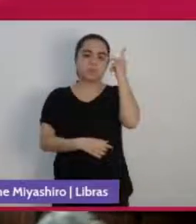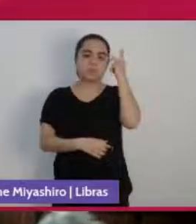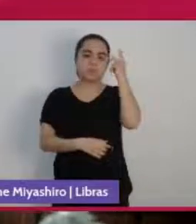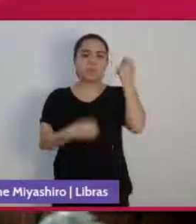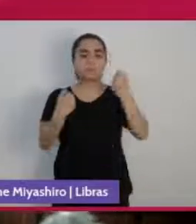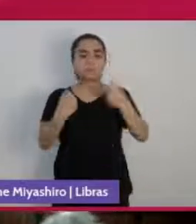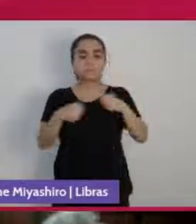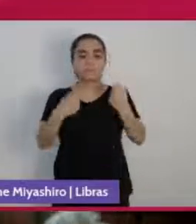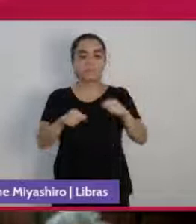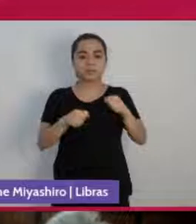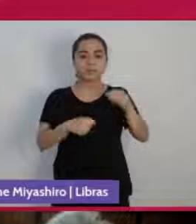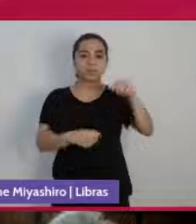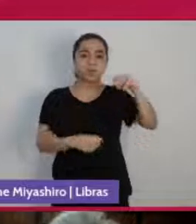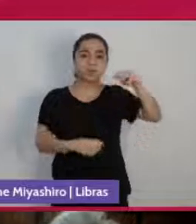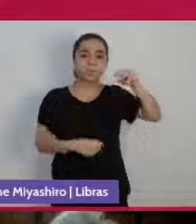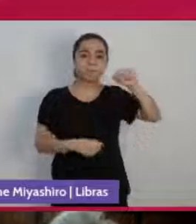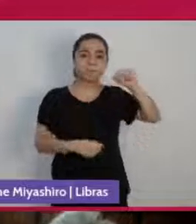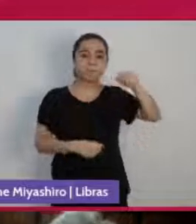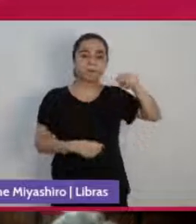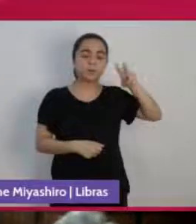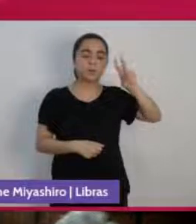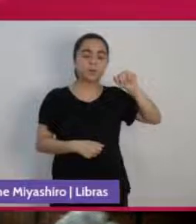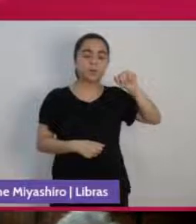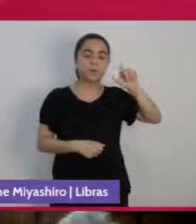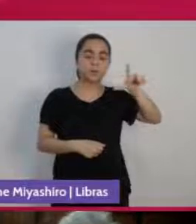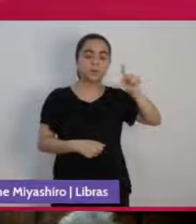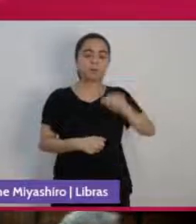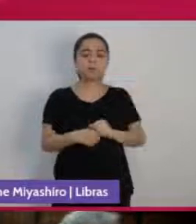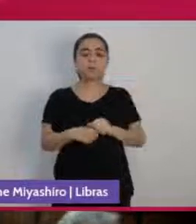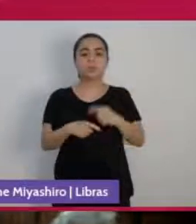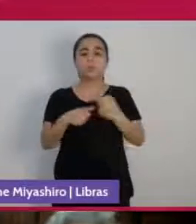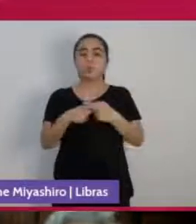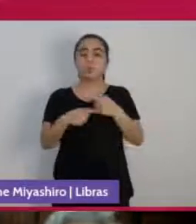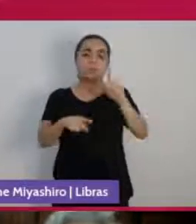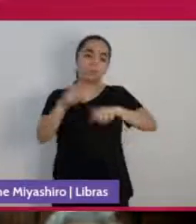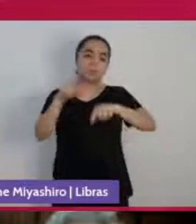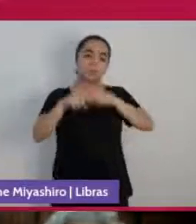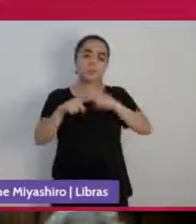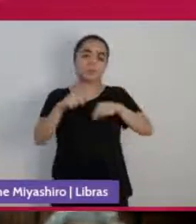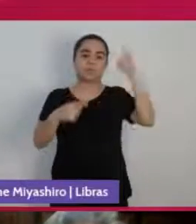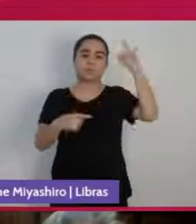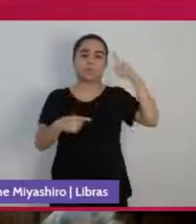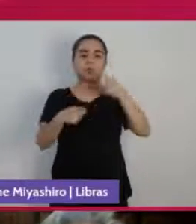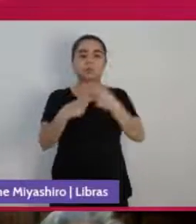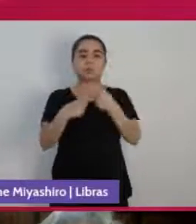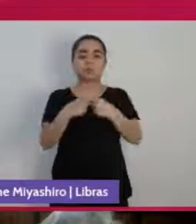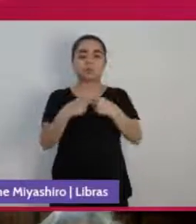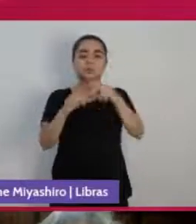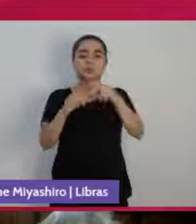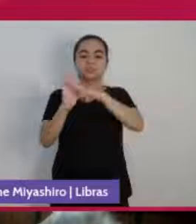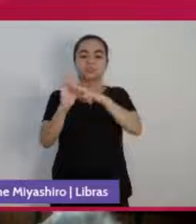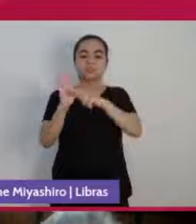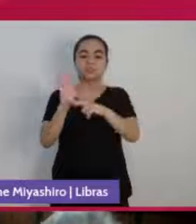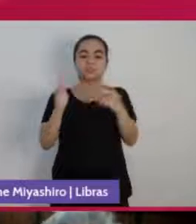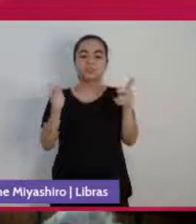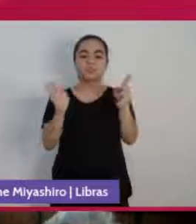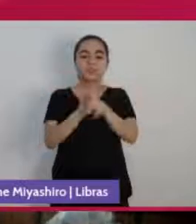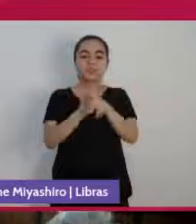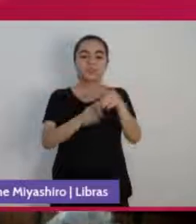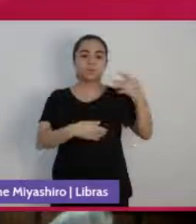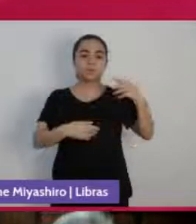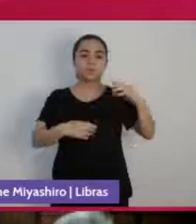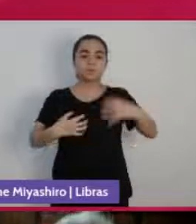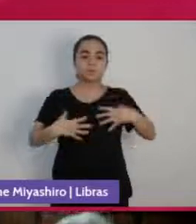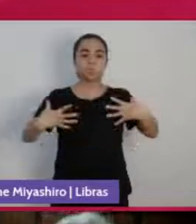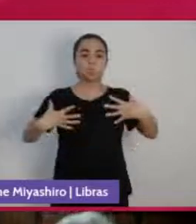técnica manual. No equipamento DR, eu vou ter que chamar o protocolo de implante, para